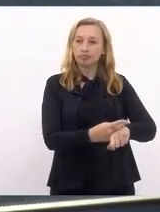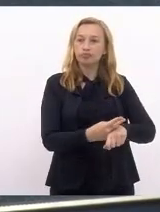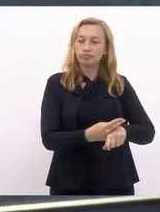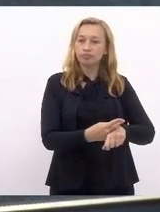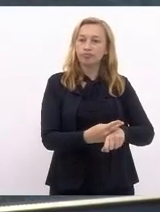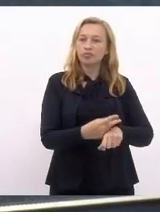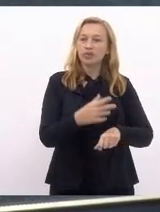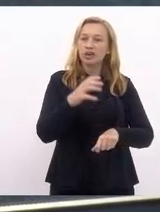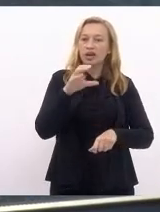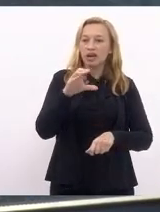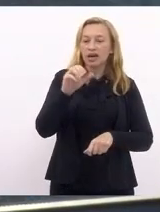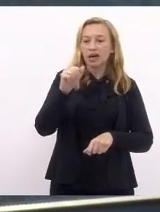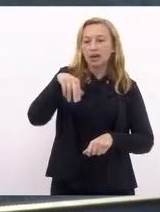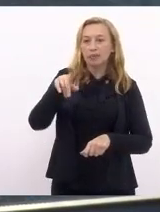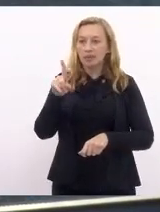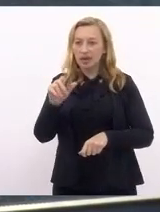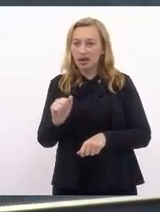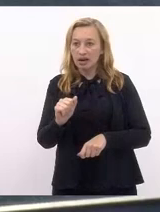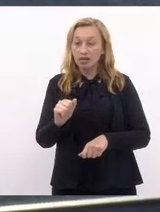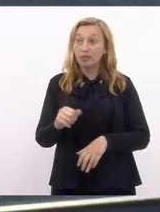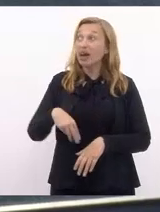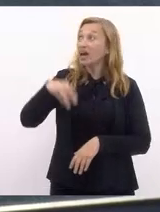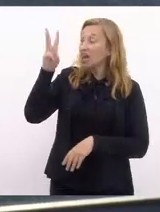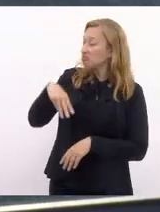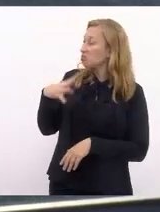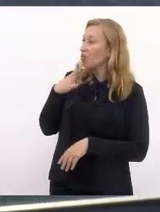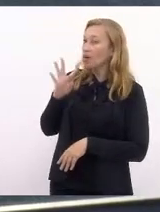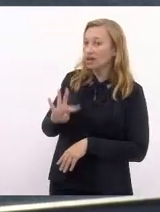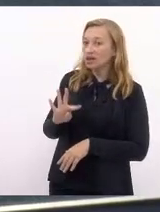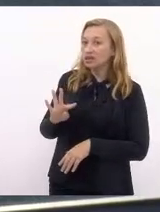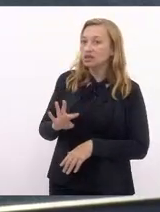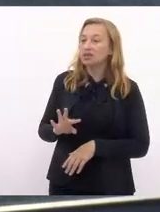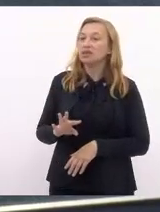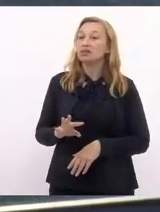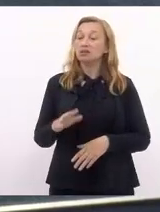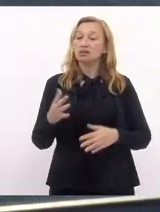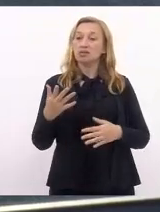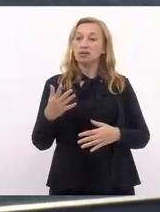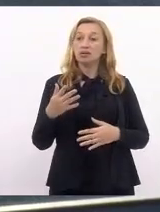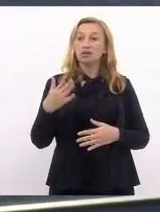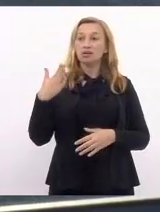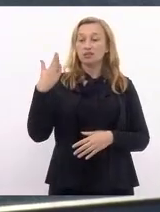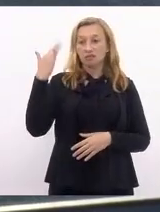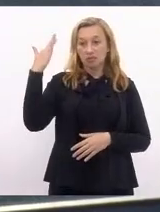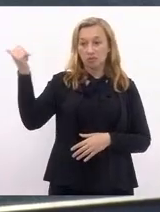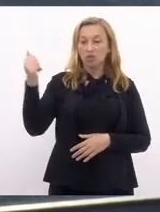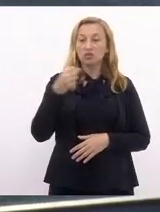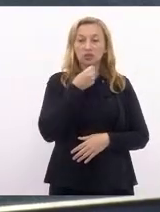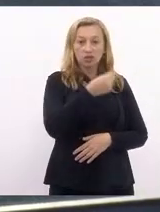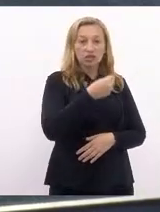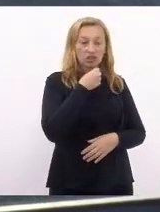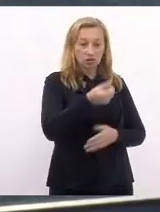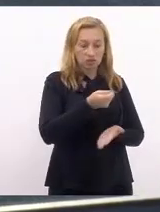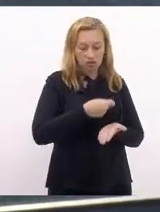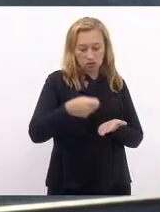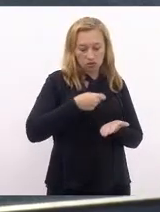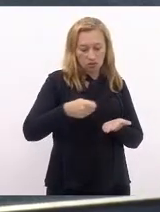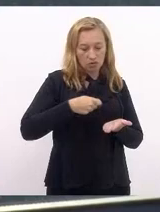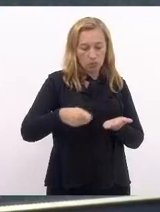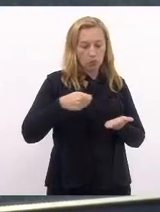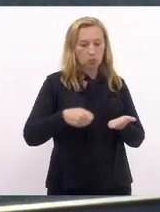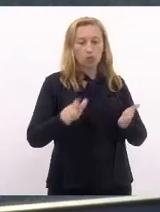a senhora Kaline Camila farani para quem não sabe além de uma brilhante jornalista que escreve vários